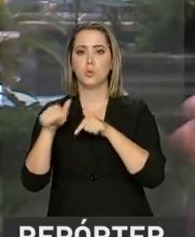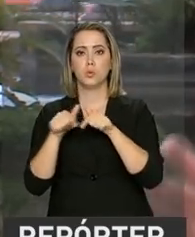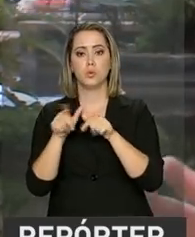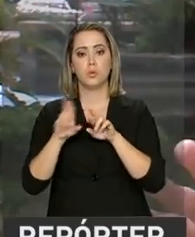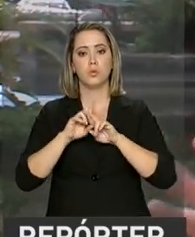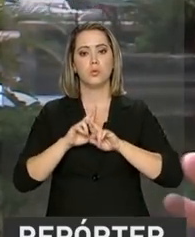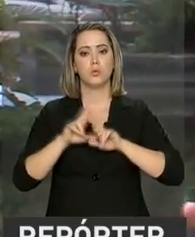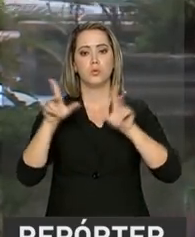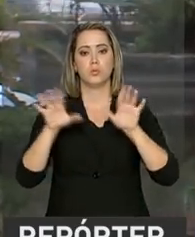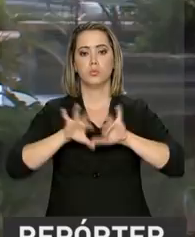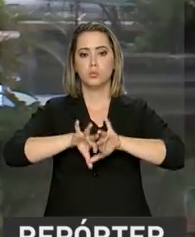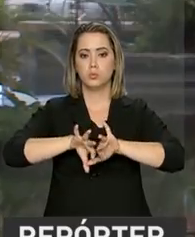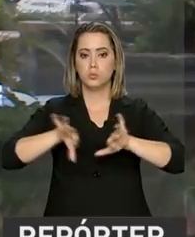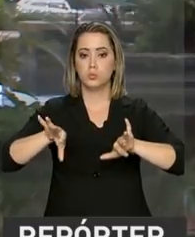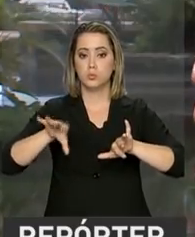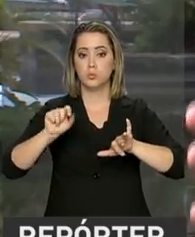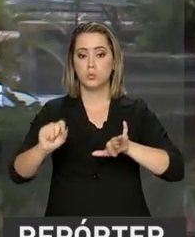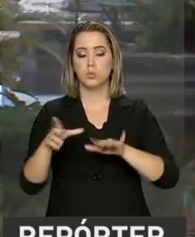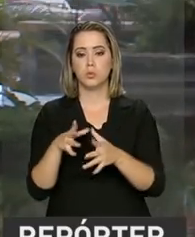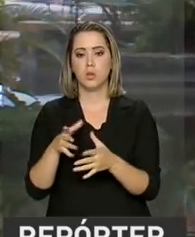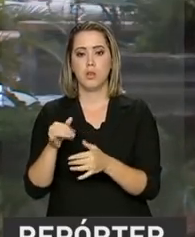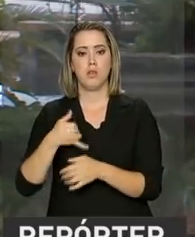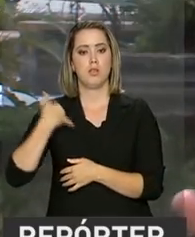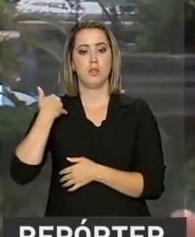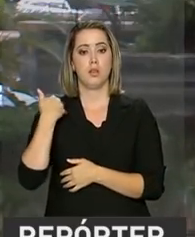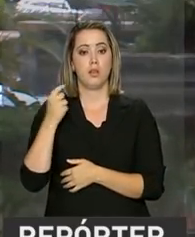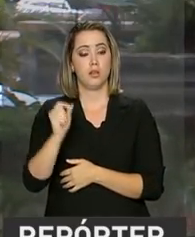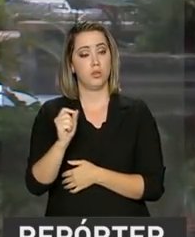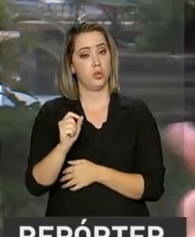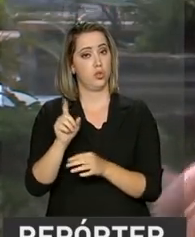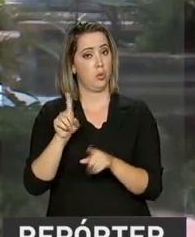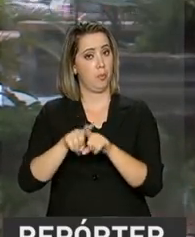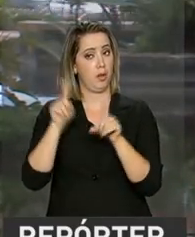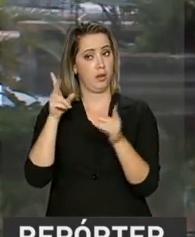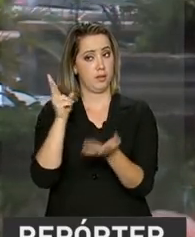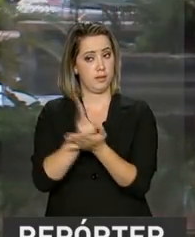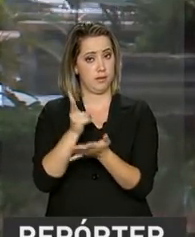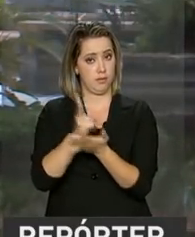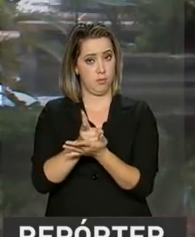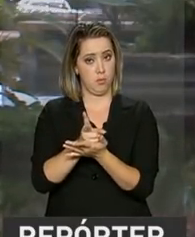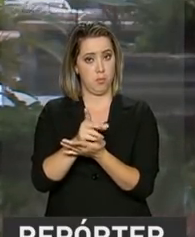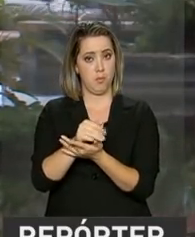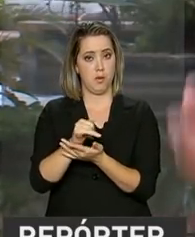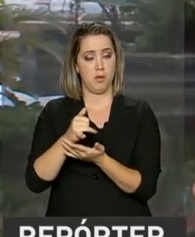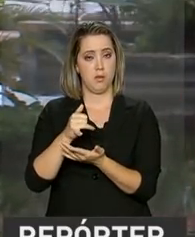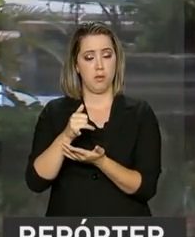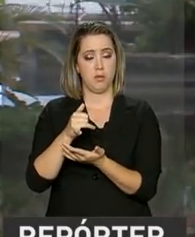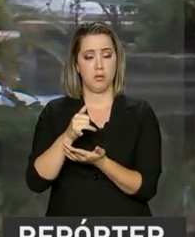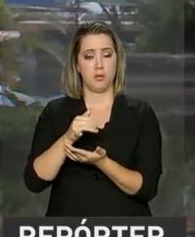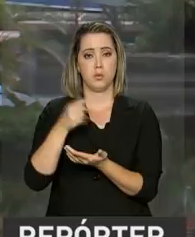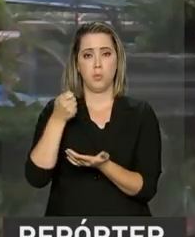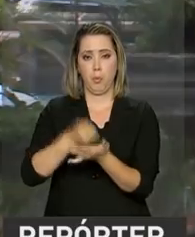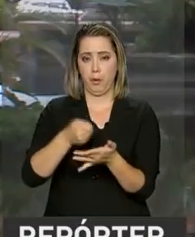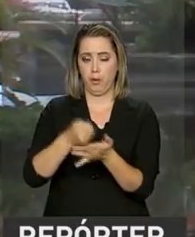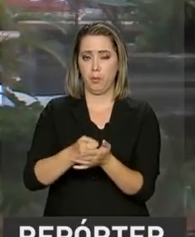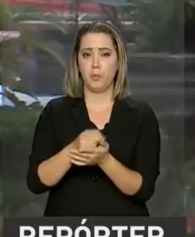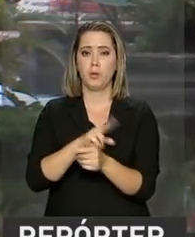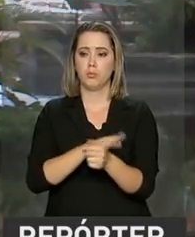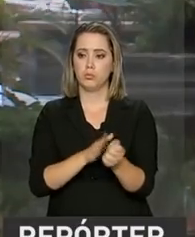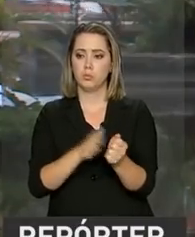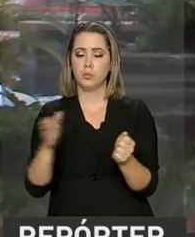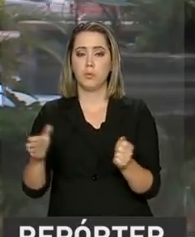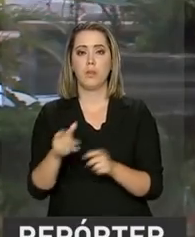uma distinção na regra de transição quanto à idade quanto ao tempo de contribuição não há uma regra de transição e com esta regra de transição para